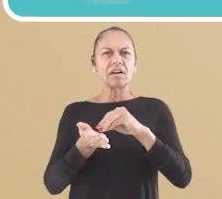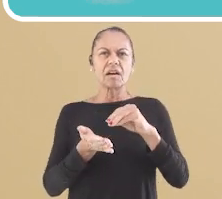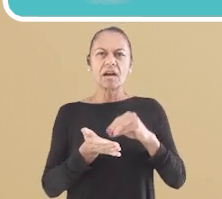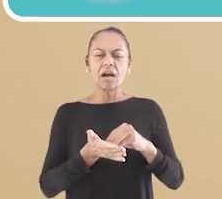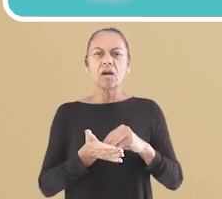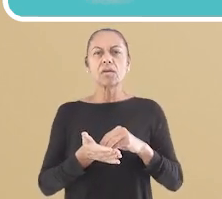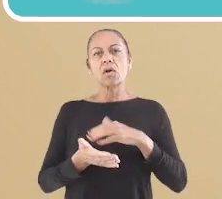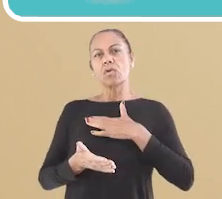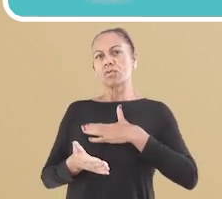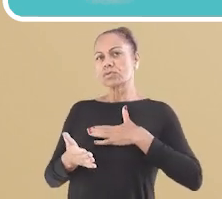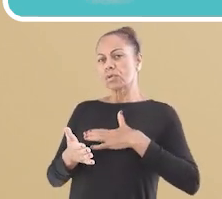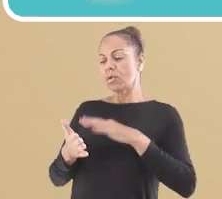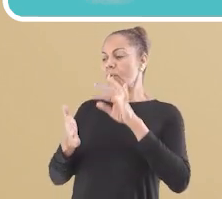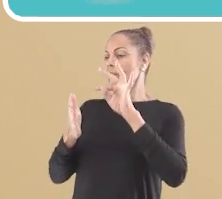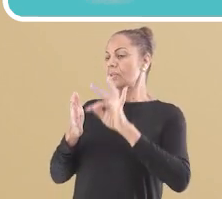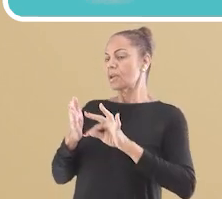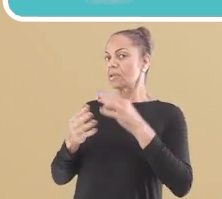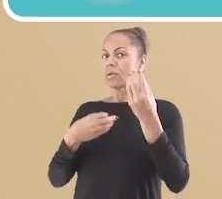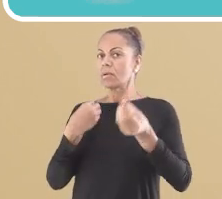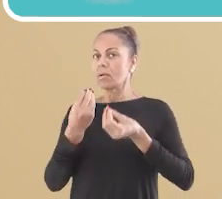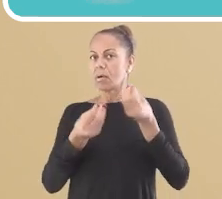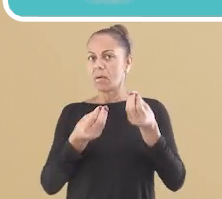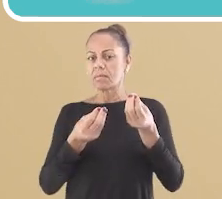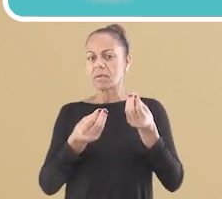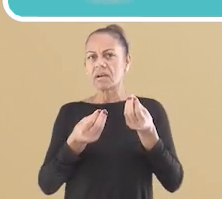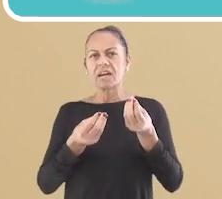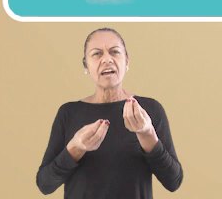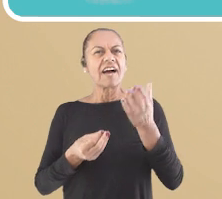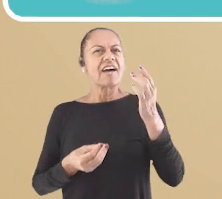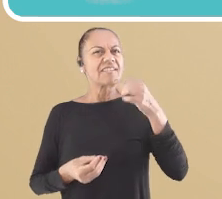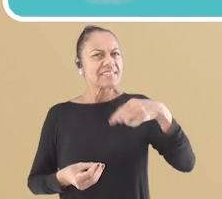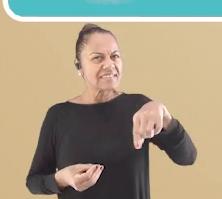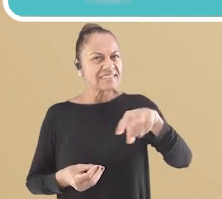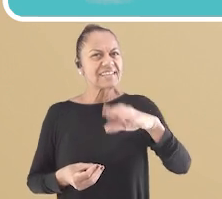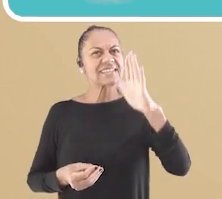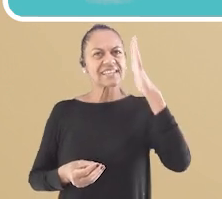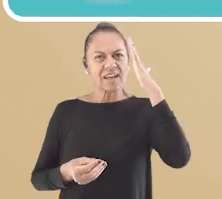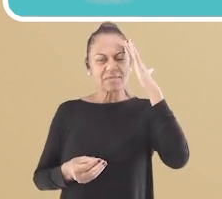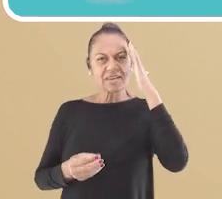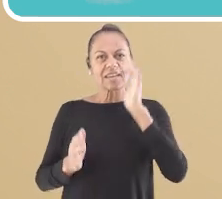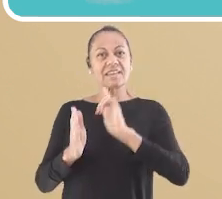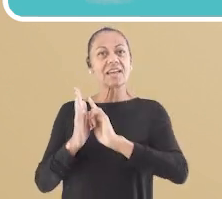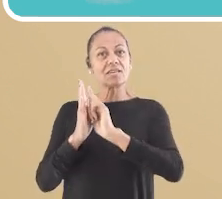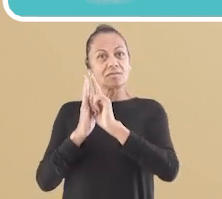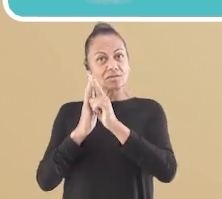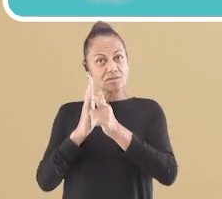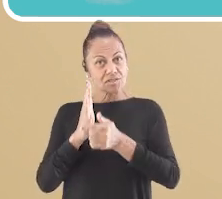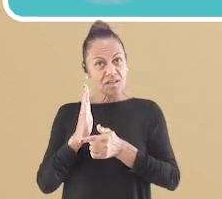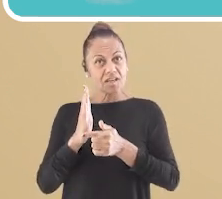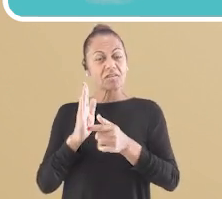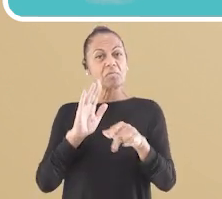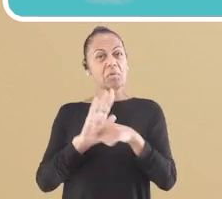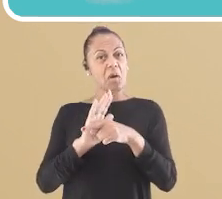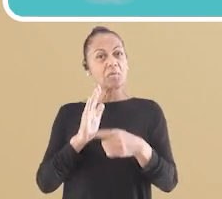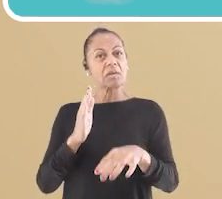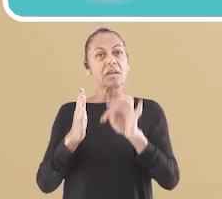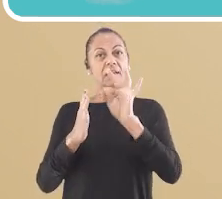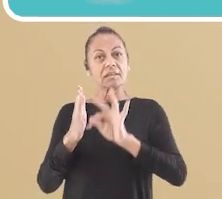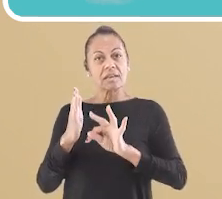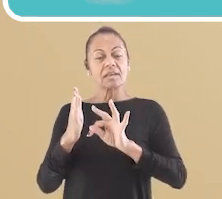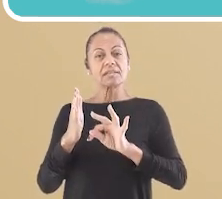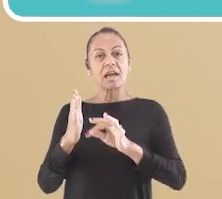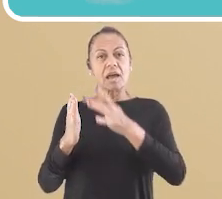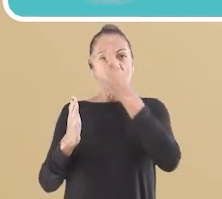que gostaram da abordagem do texto? Sabiam que existe um gênero textual feito exclusivamente para esse fim? Para que os